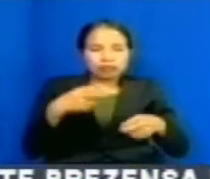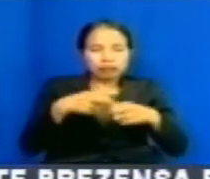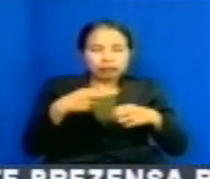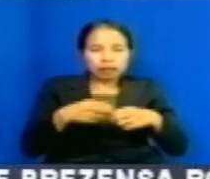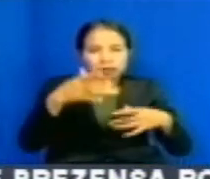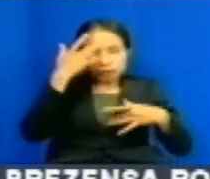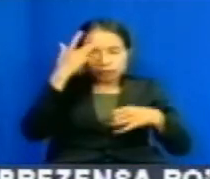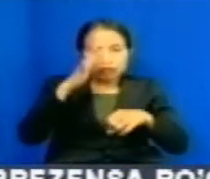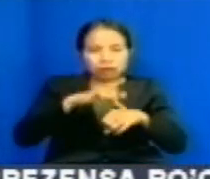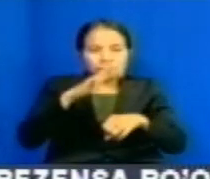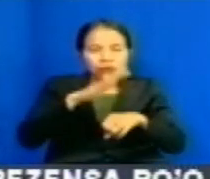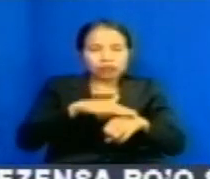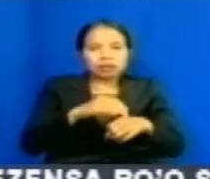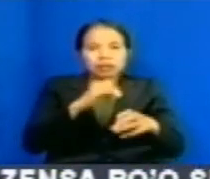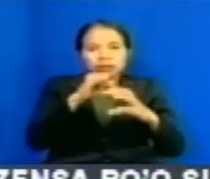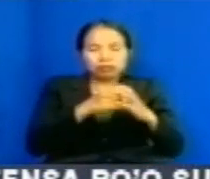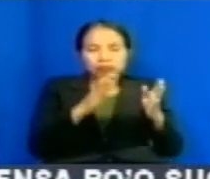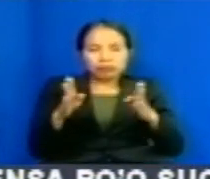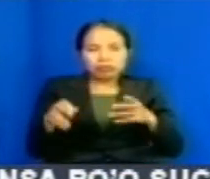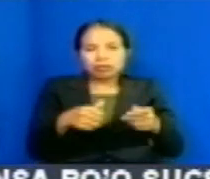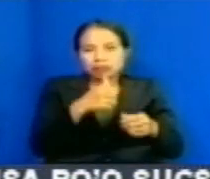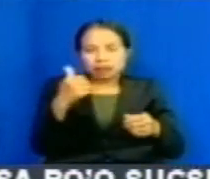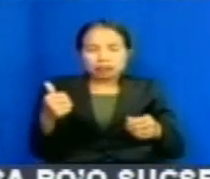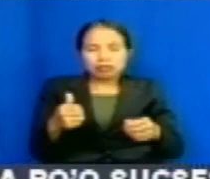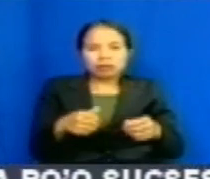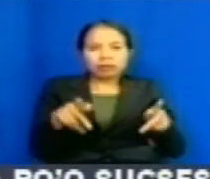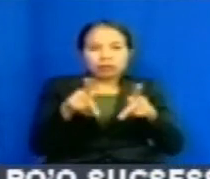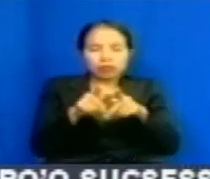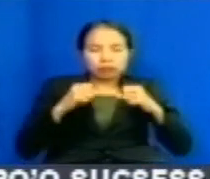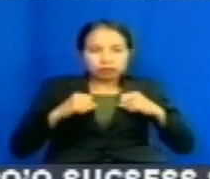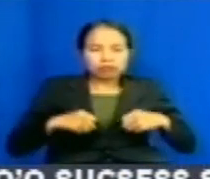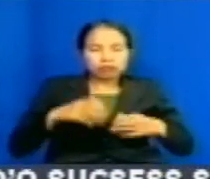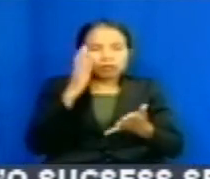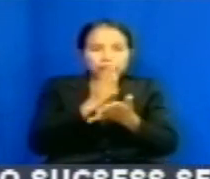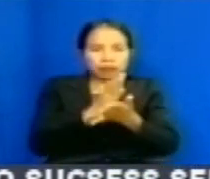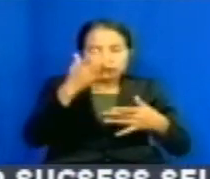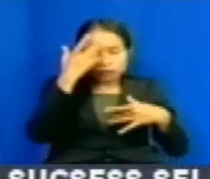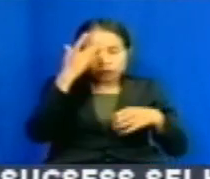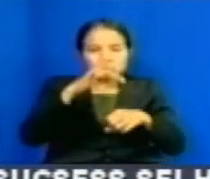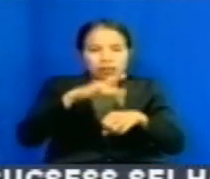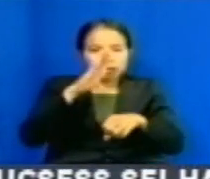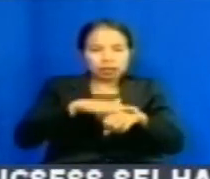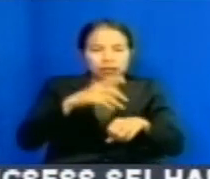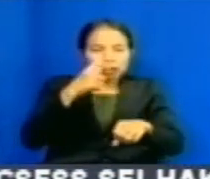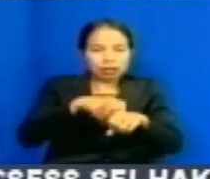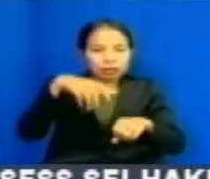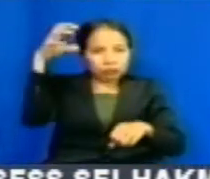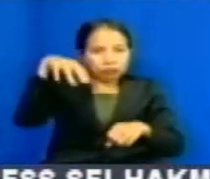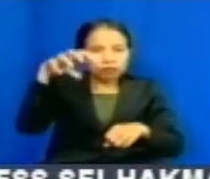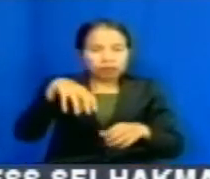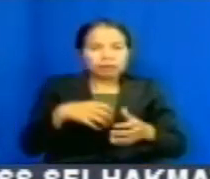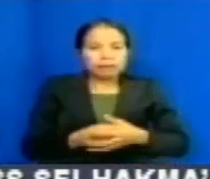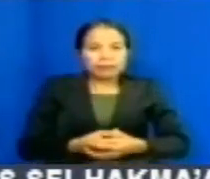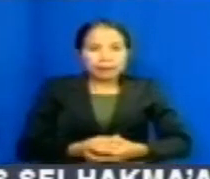Incluímos preparação selo e centro no posto Saúde Sira, onde trava caso dengue e tempo Udan. Ernesto Tirangui, Domingos de